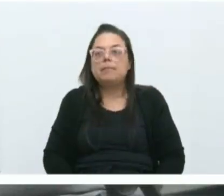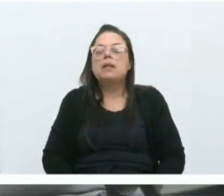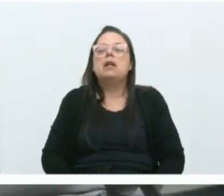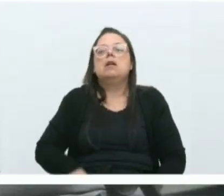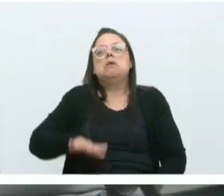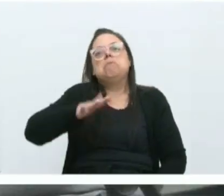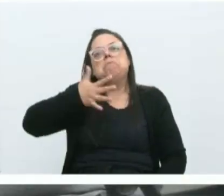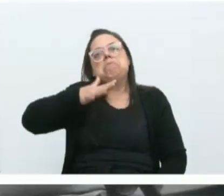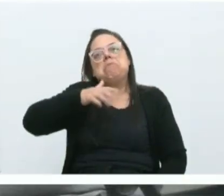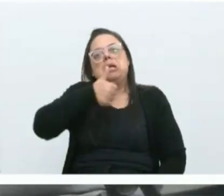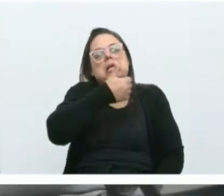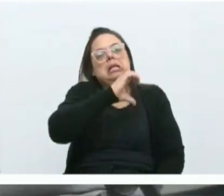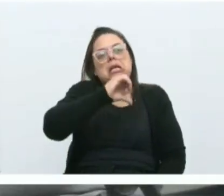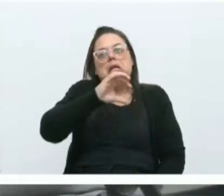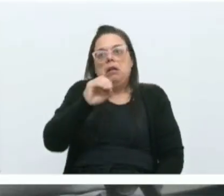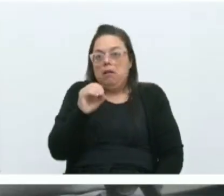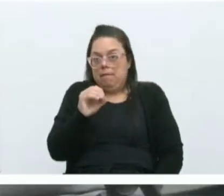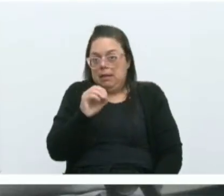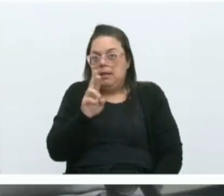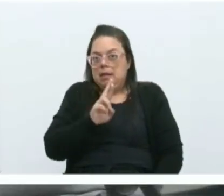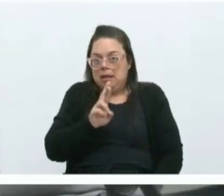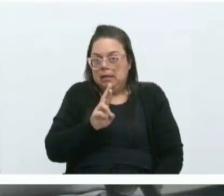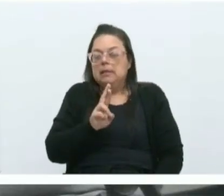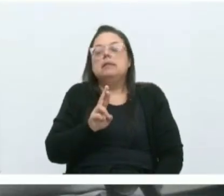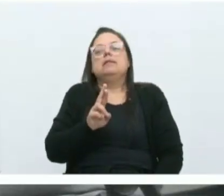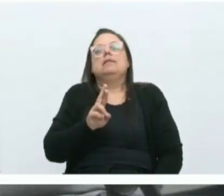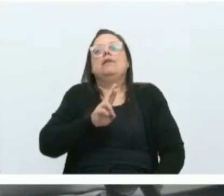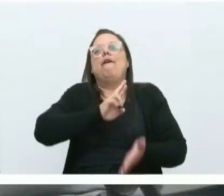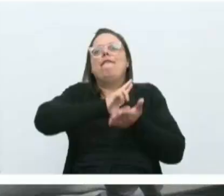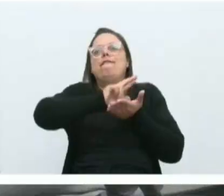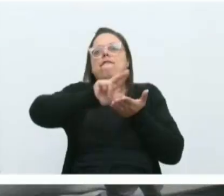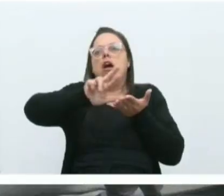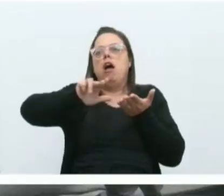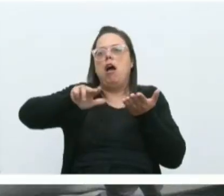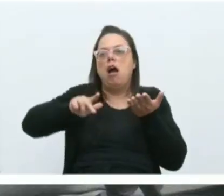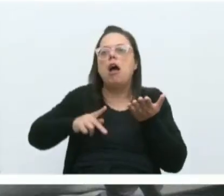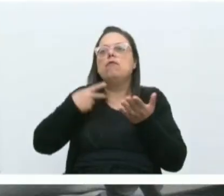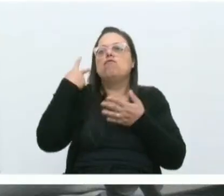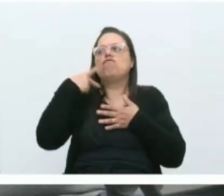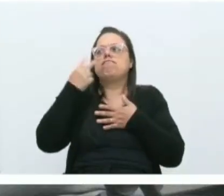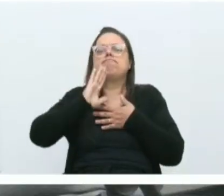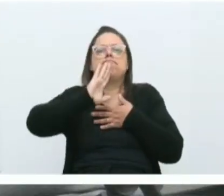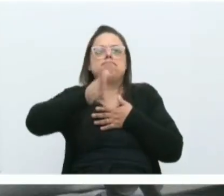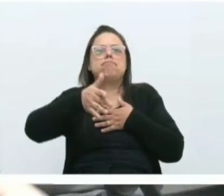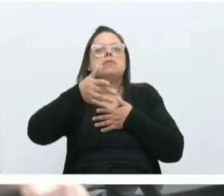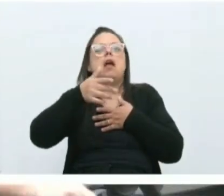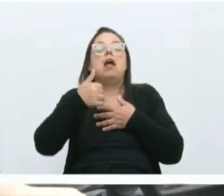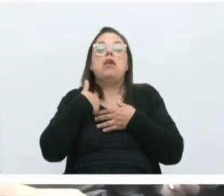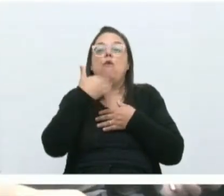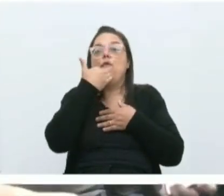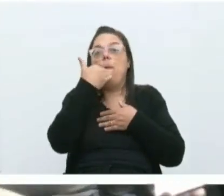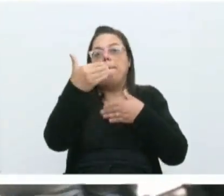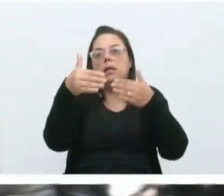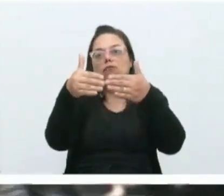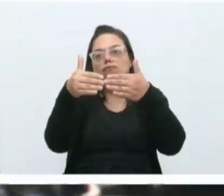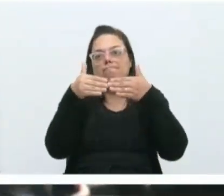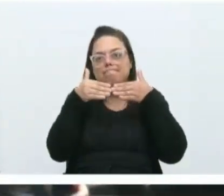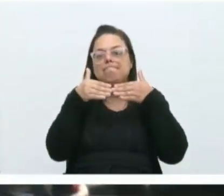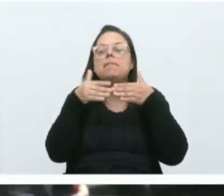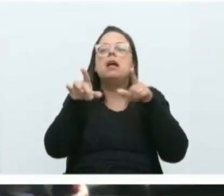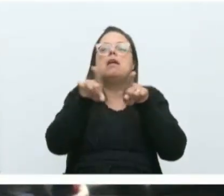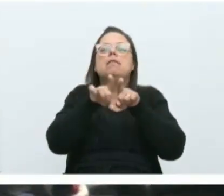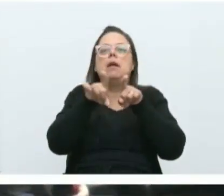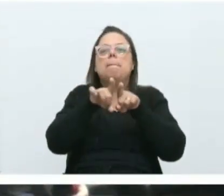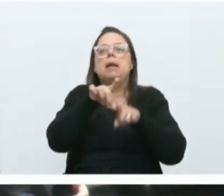média por pessoa é 190. Vários vereadores aqui já citaram, eu vou pedir licença para usar em